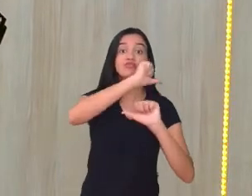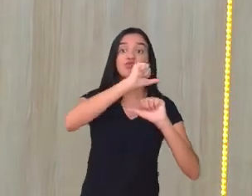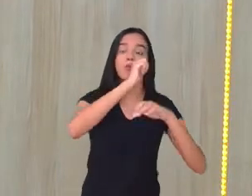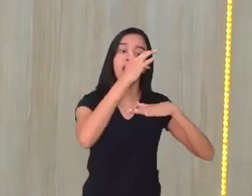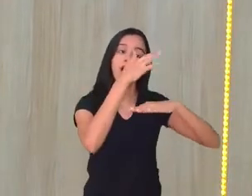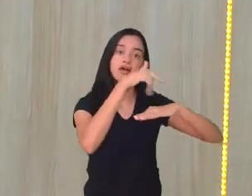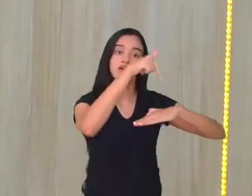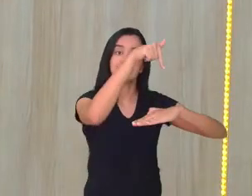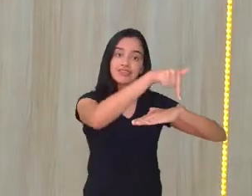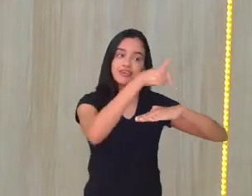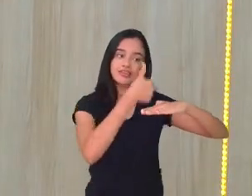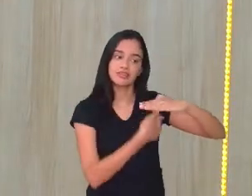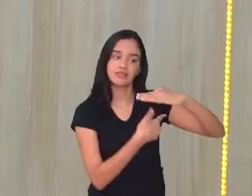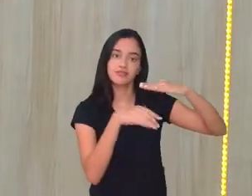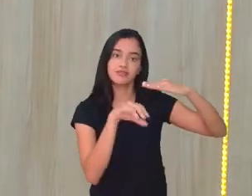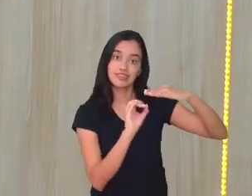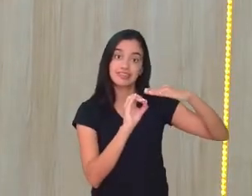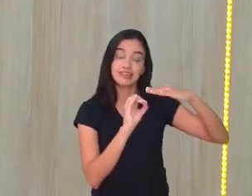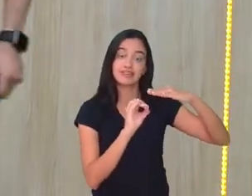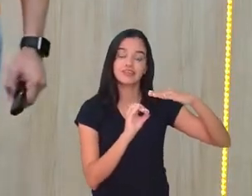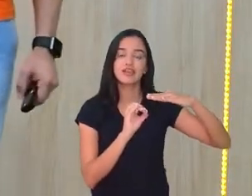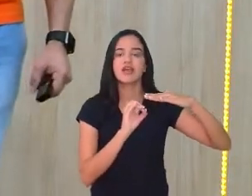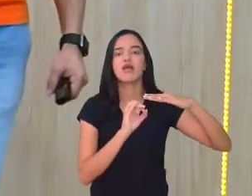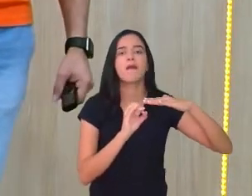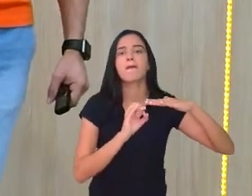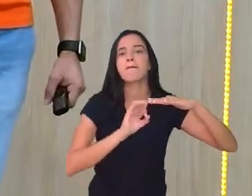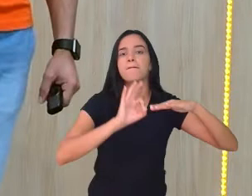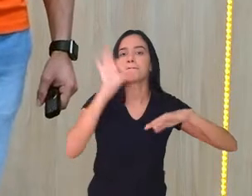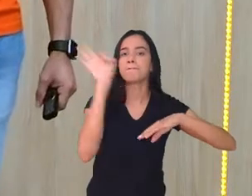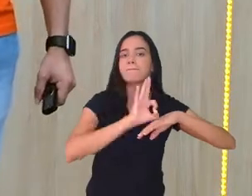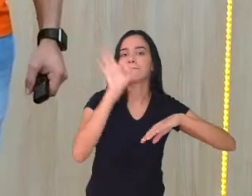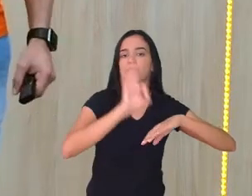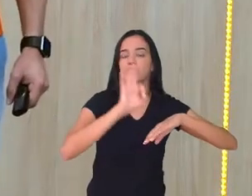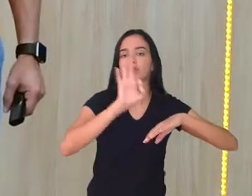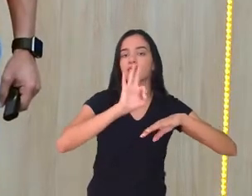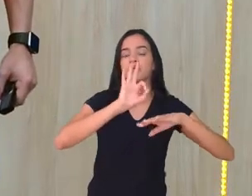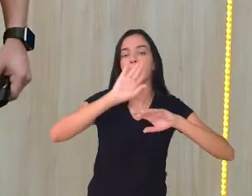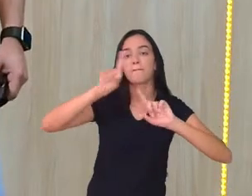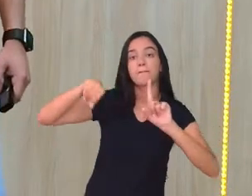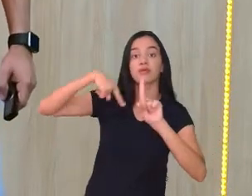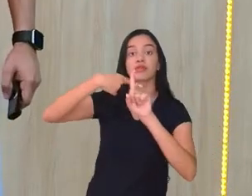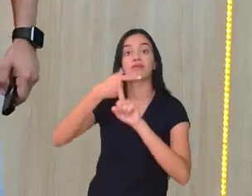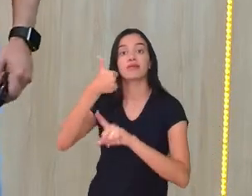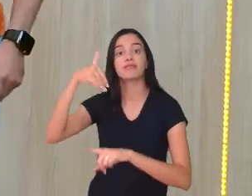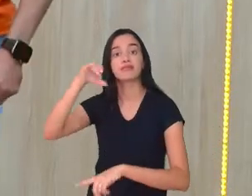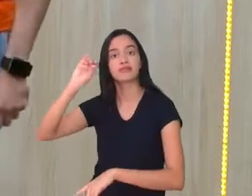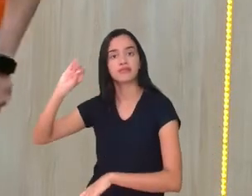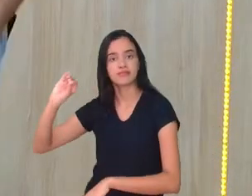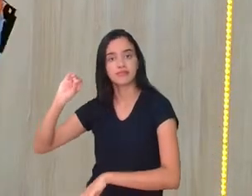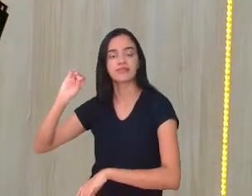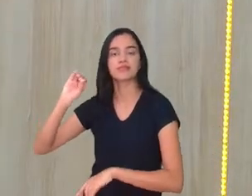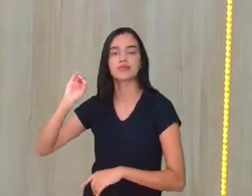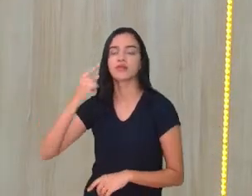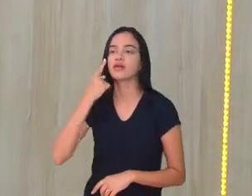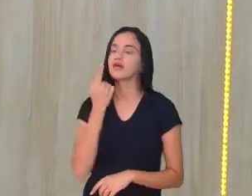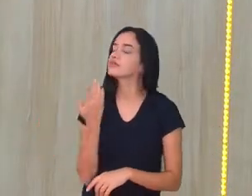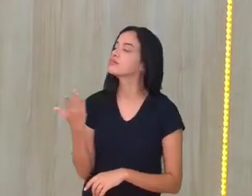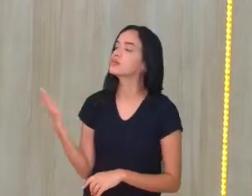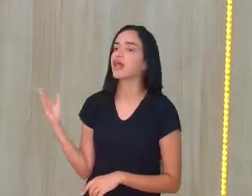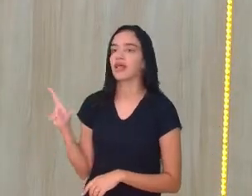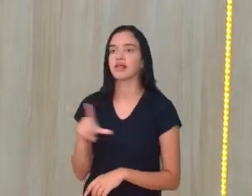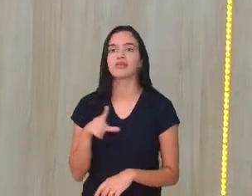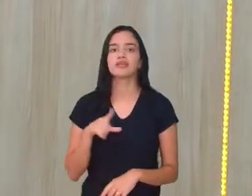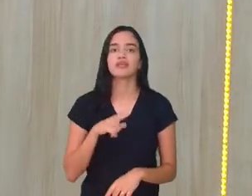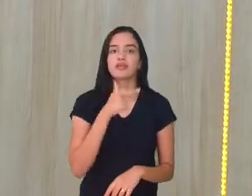aí em porcentagem, basta você multiplicar ela por 100. Então, efetuando aqui a conta, eu